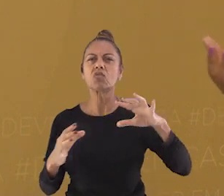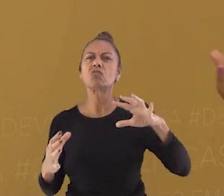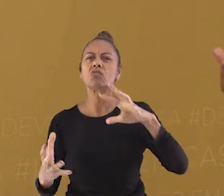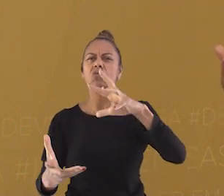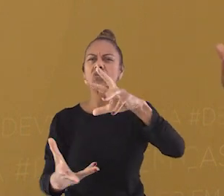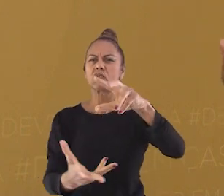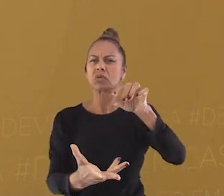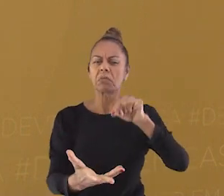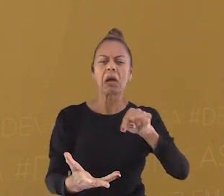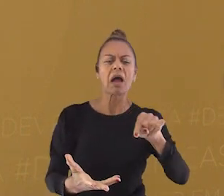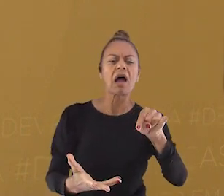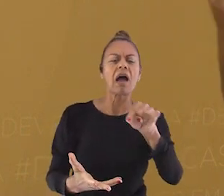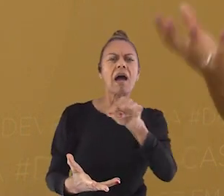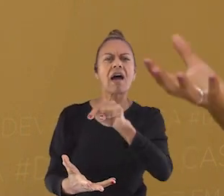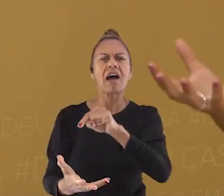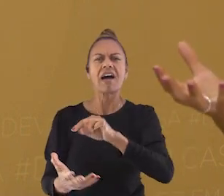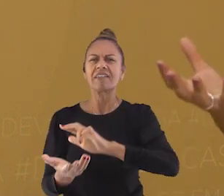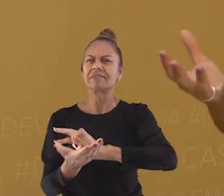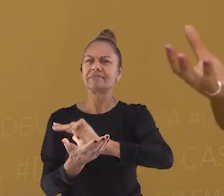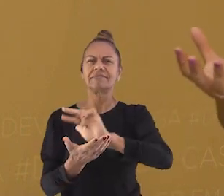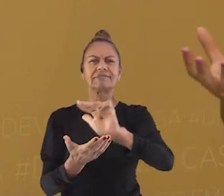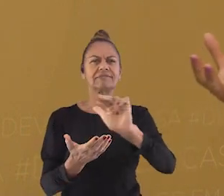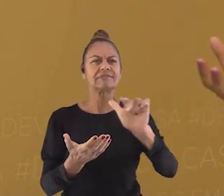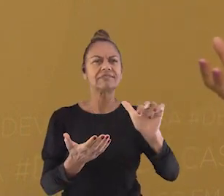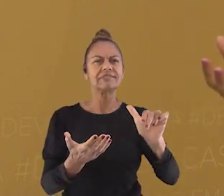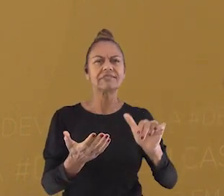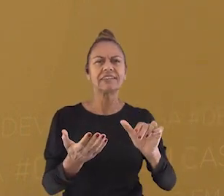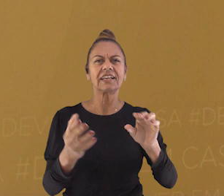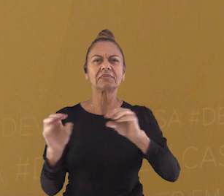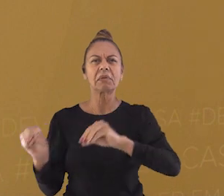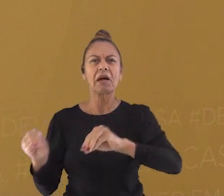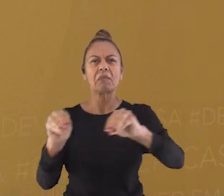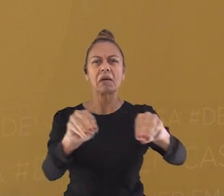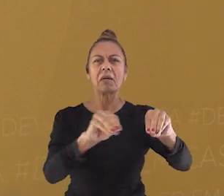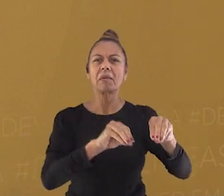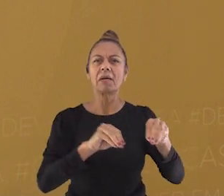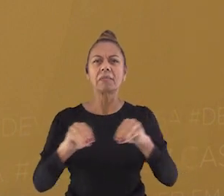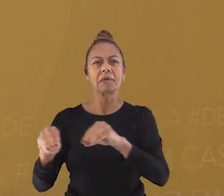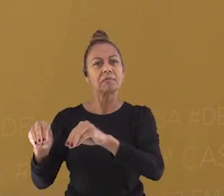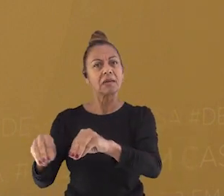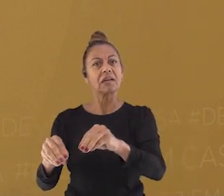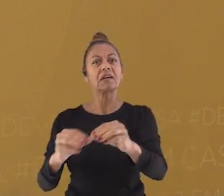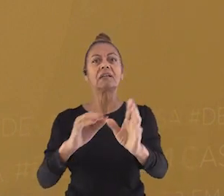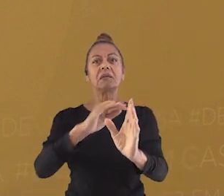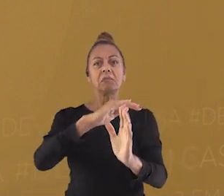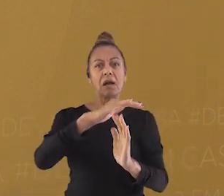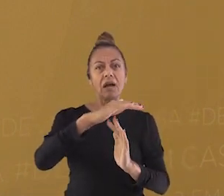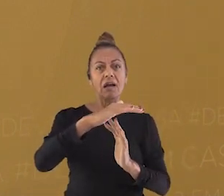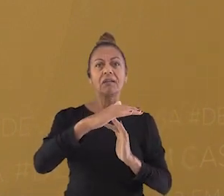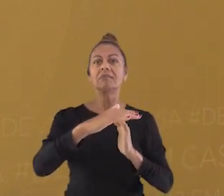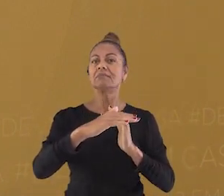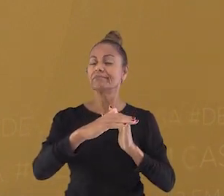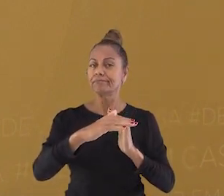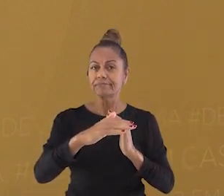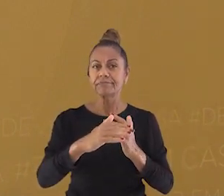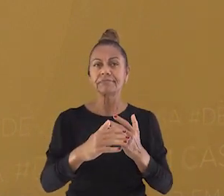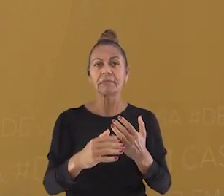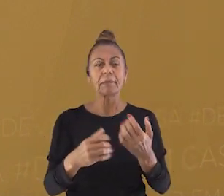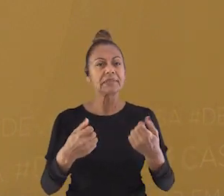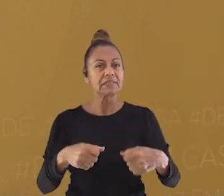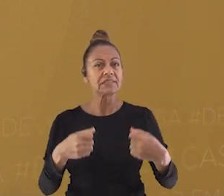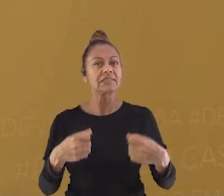de diversidades, de movimentos e de migrações, e que não existe uma cultura e identidade que não